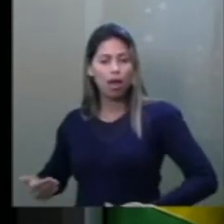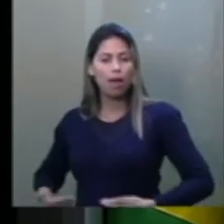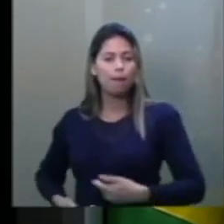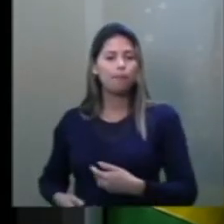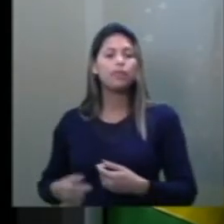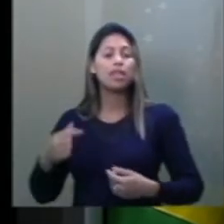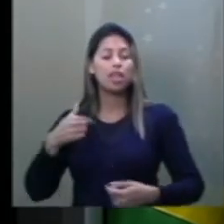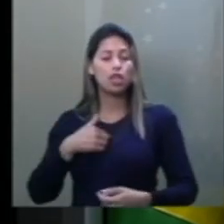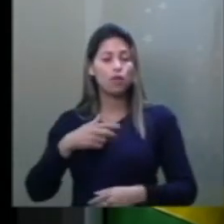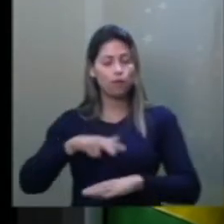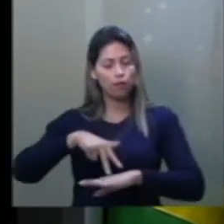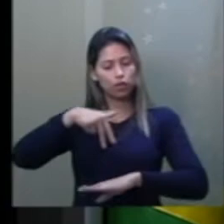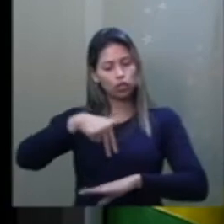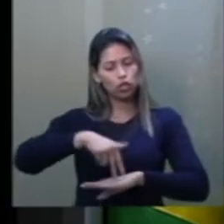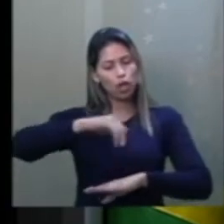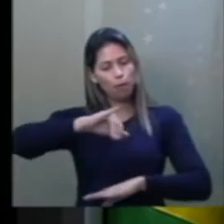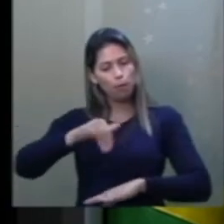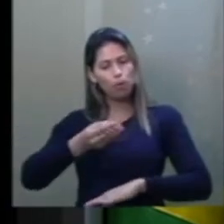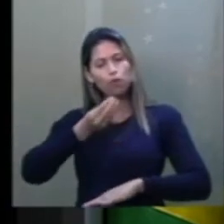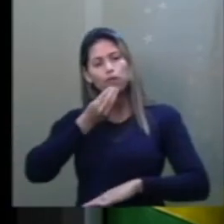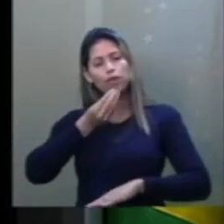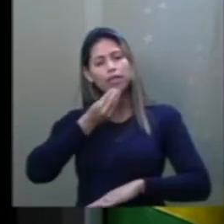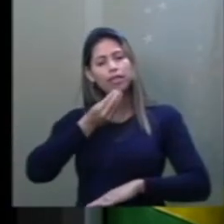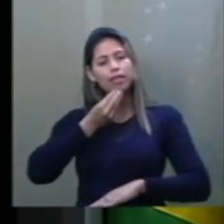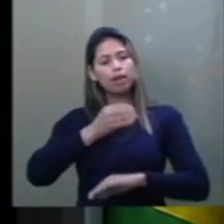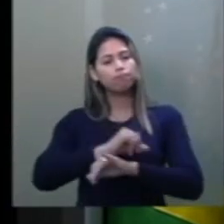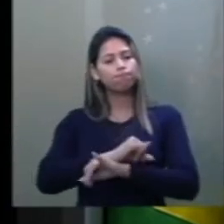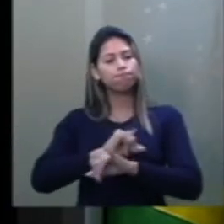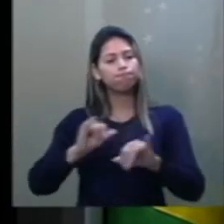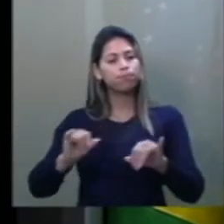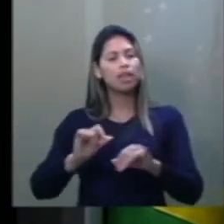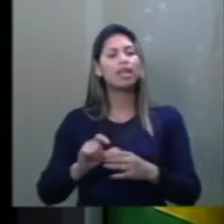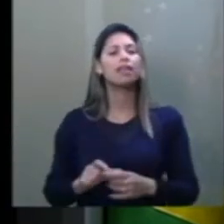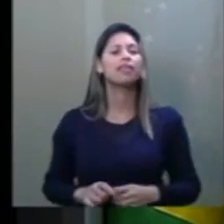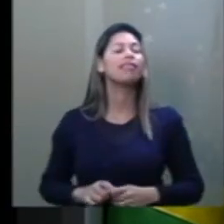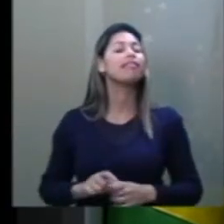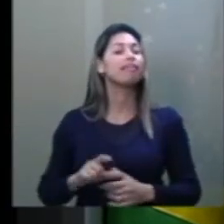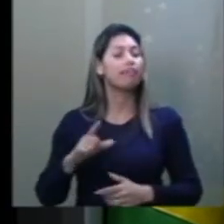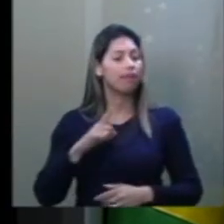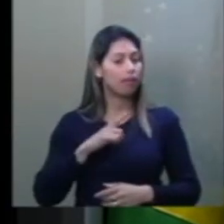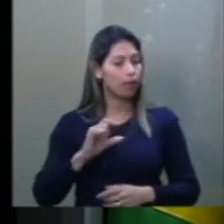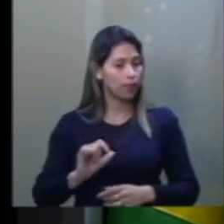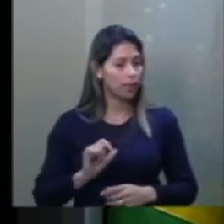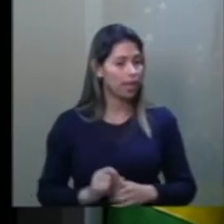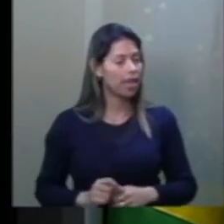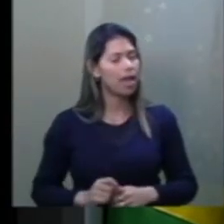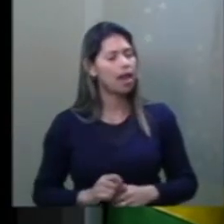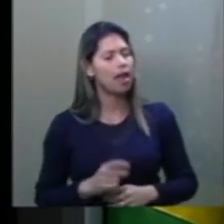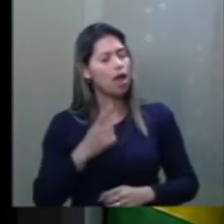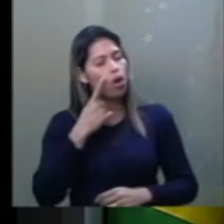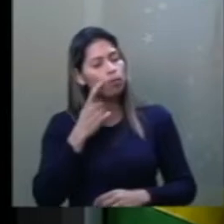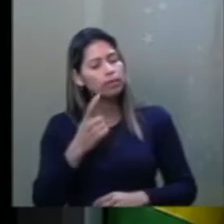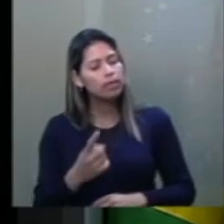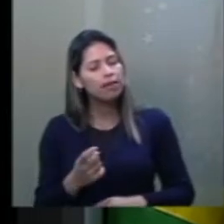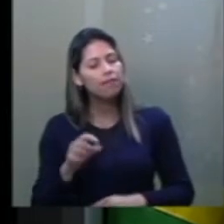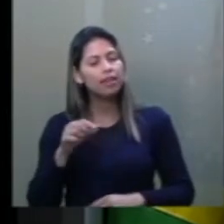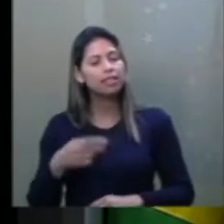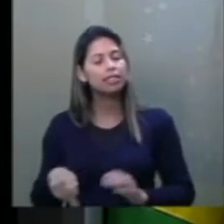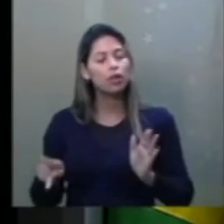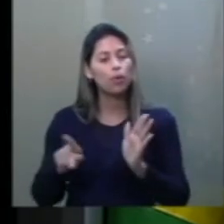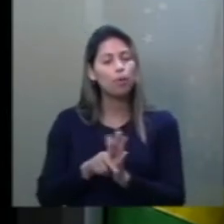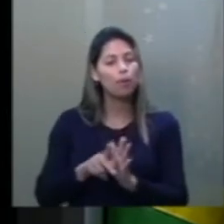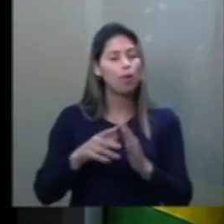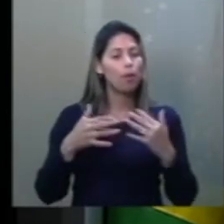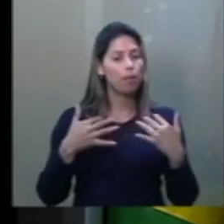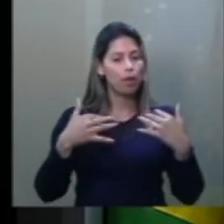faço uso dessa oportunidade para trazer uma observação a esse plenário, mas sobretudo